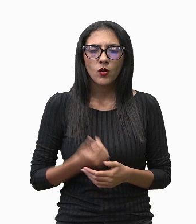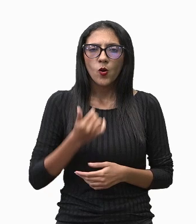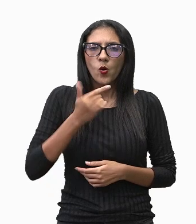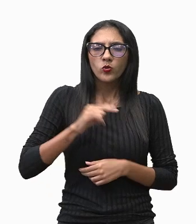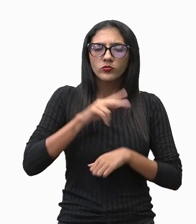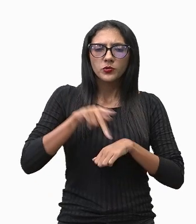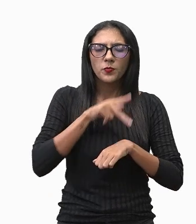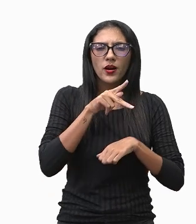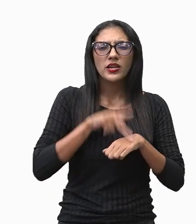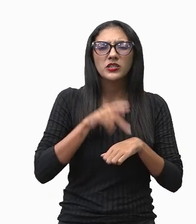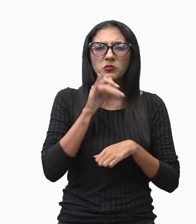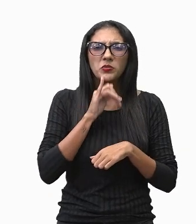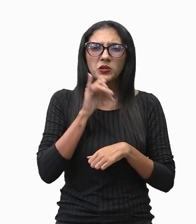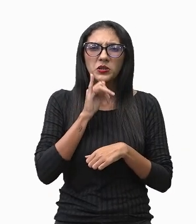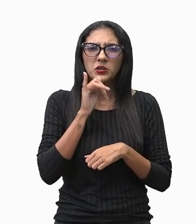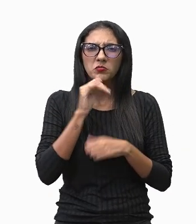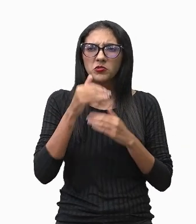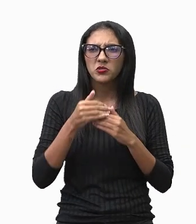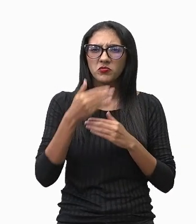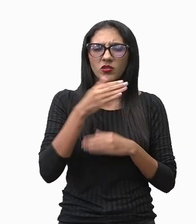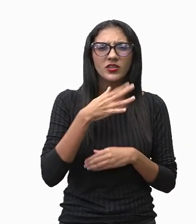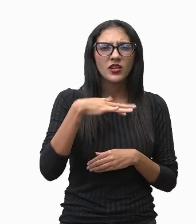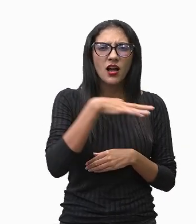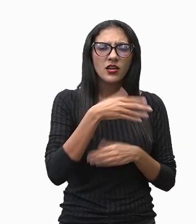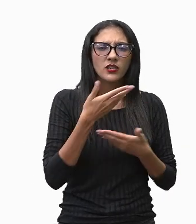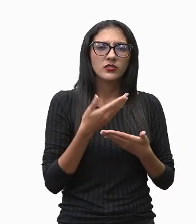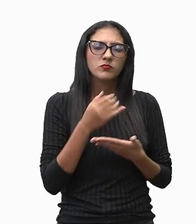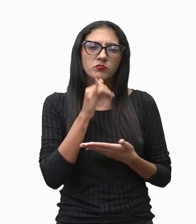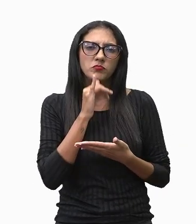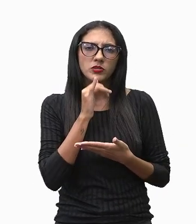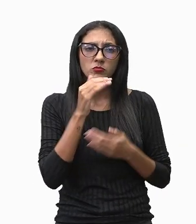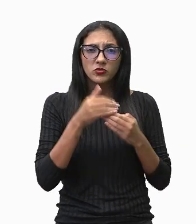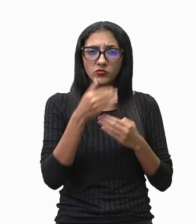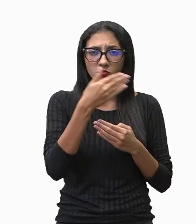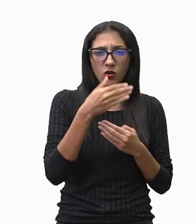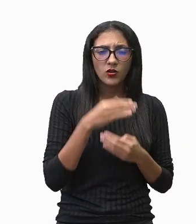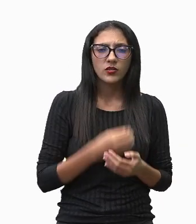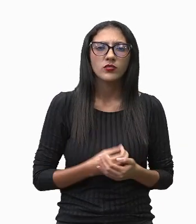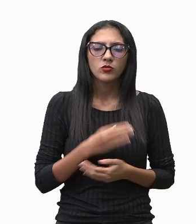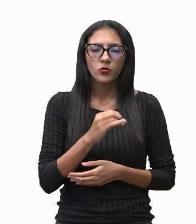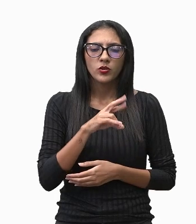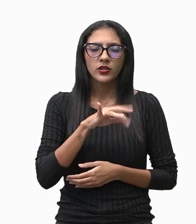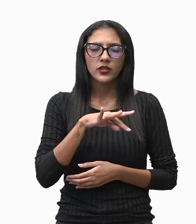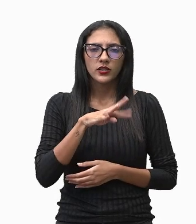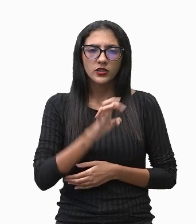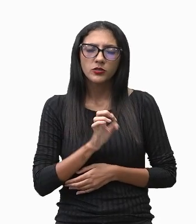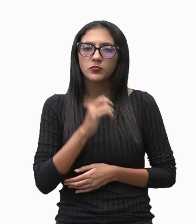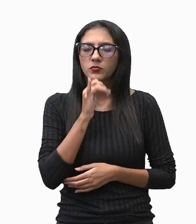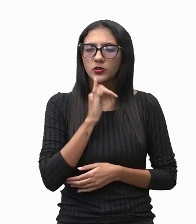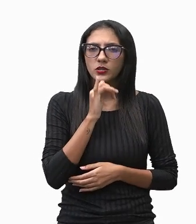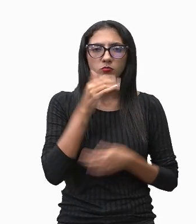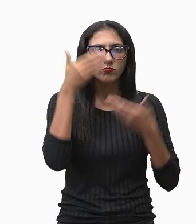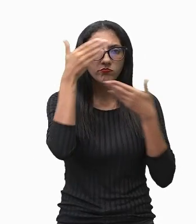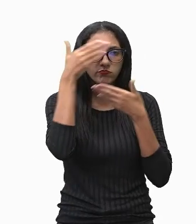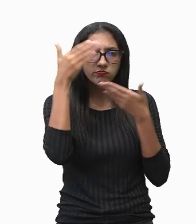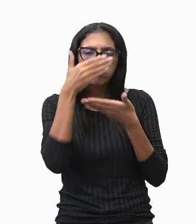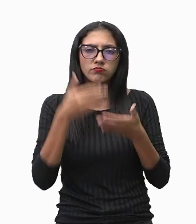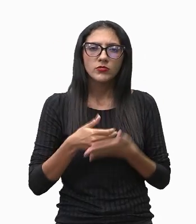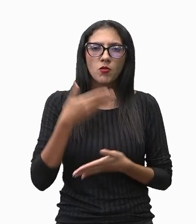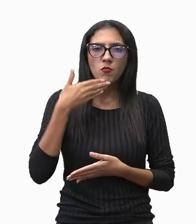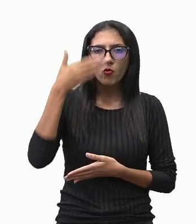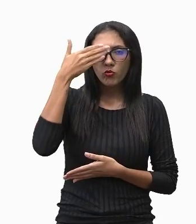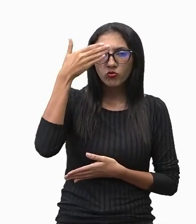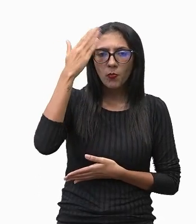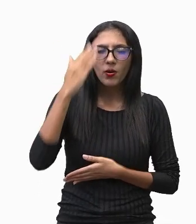extremistas lá do Oriente Médio, por exemplo, eles não aceitam a ocupação dos Estados Unidos nos